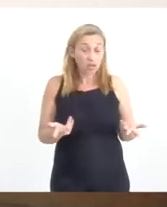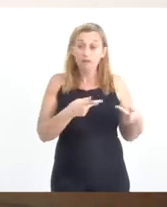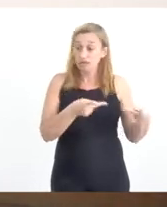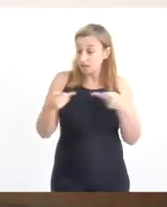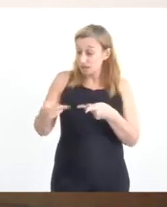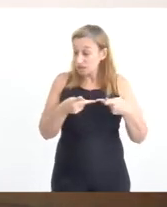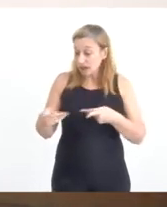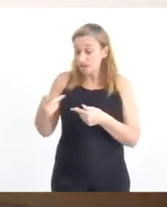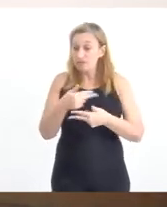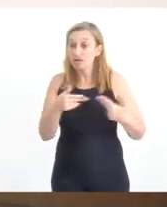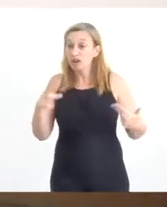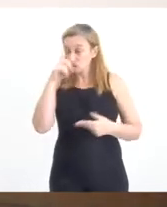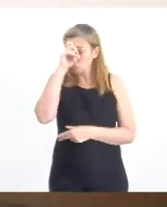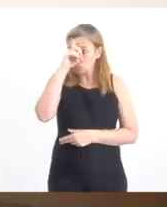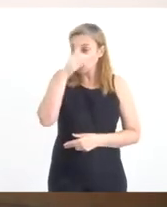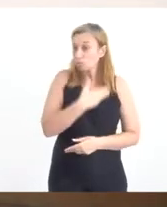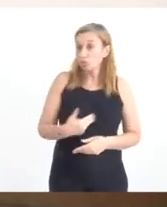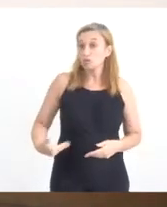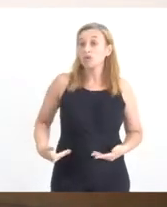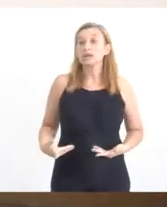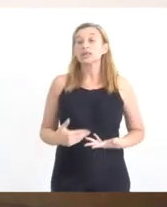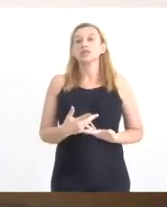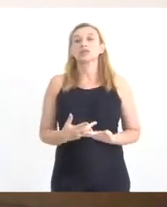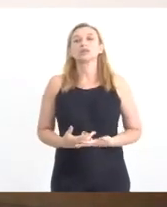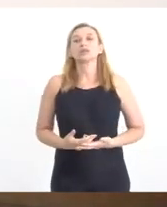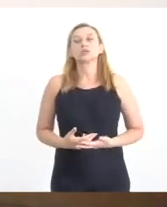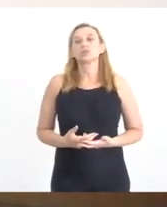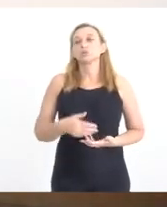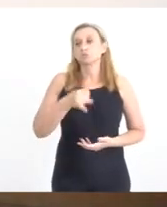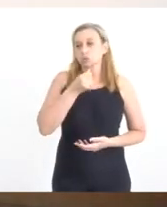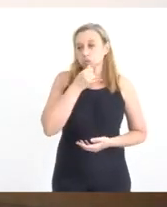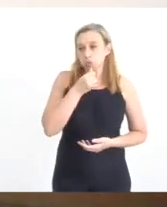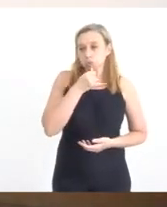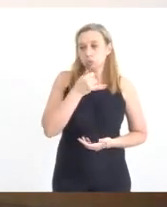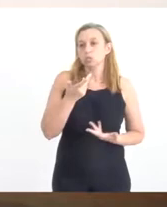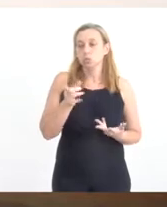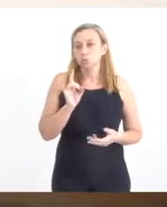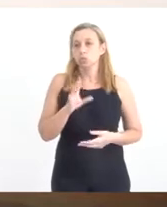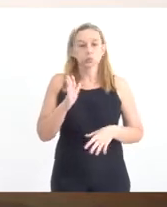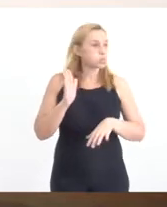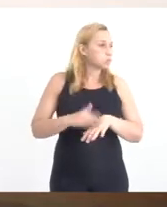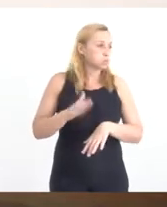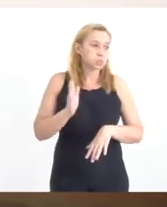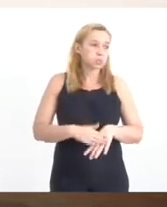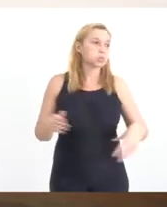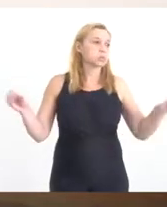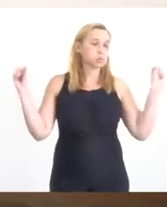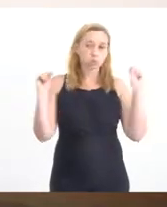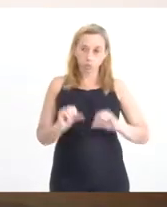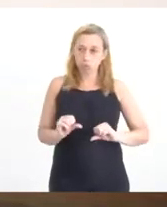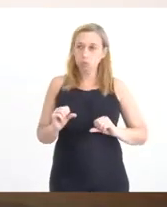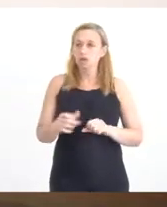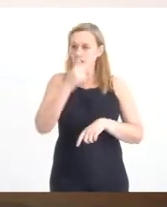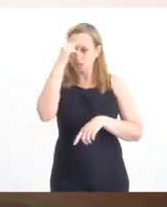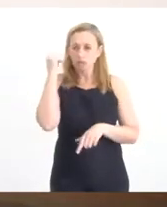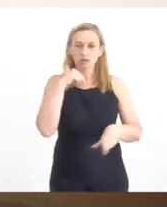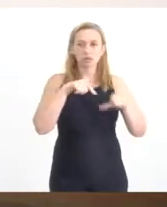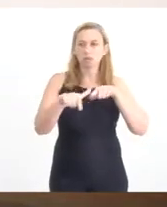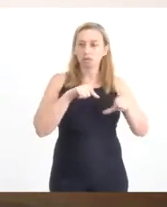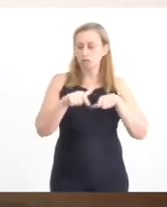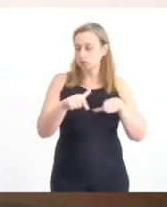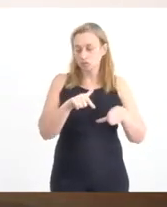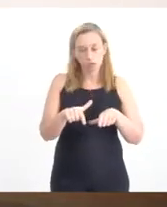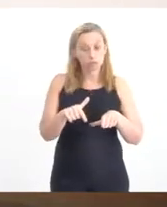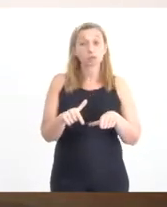visitado muito hospital público e tá uma desgraça só e cada vez piora mais a gente trabalhadores sem